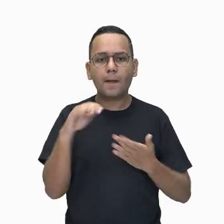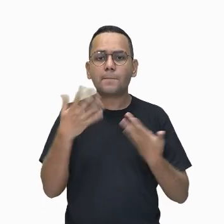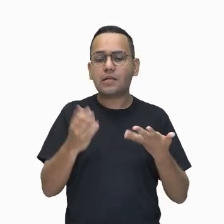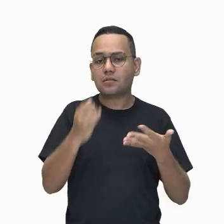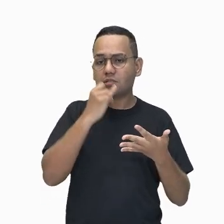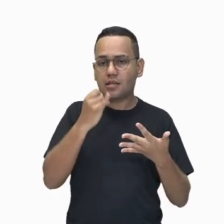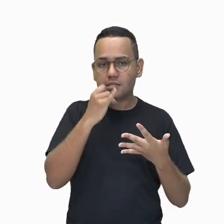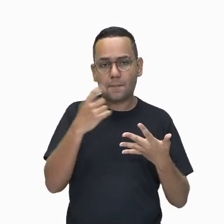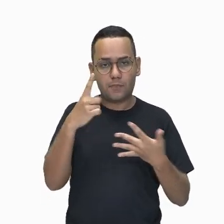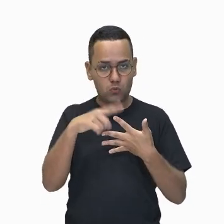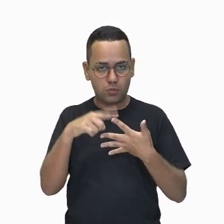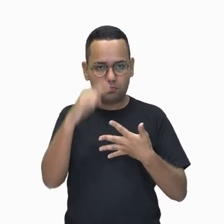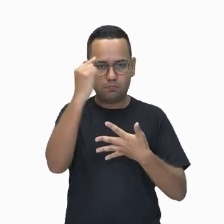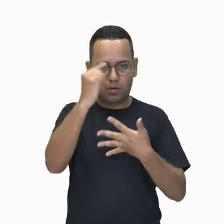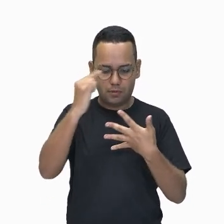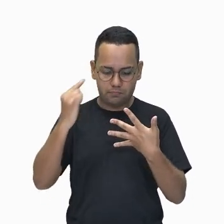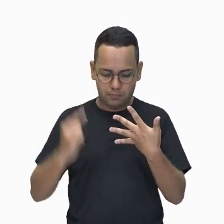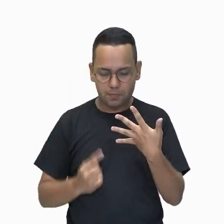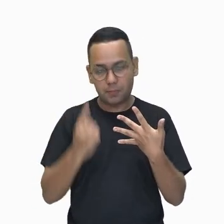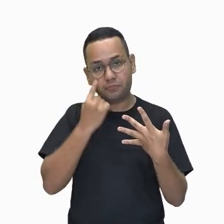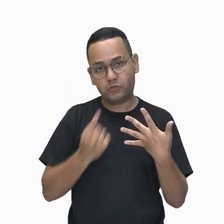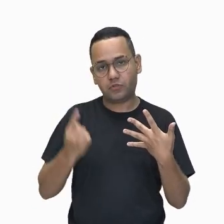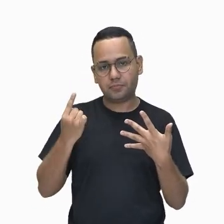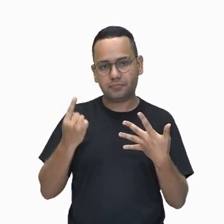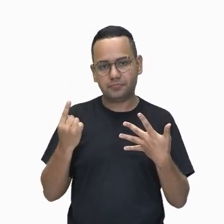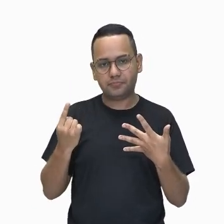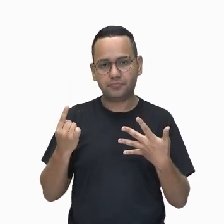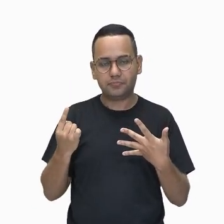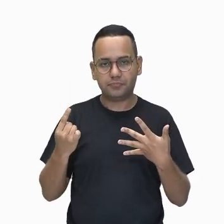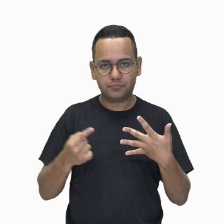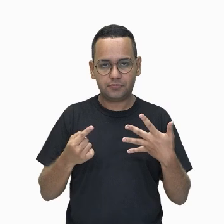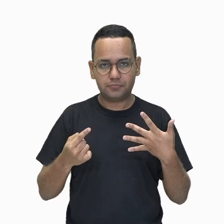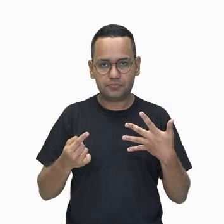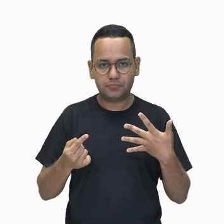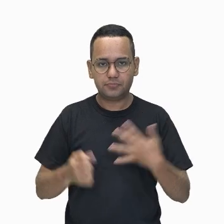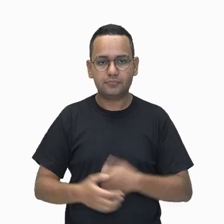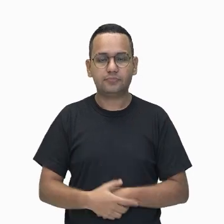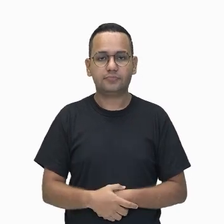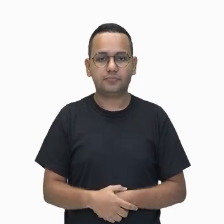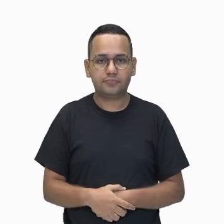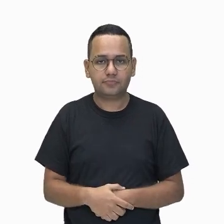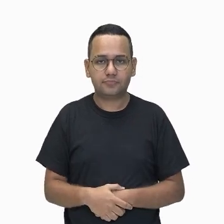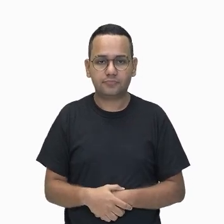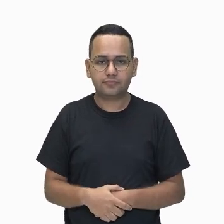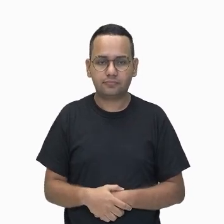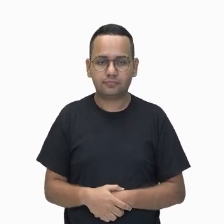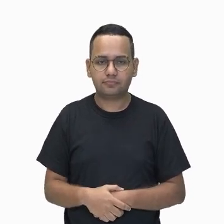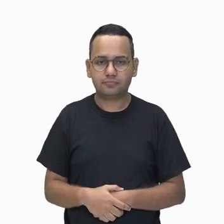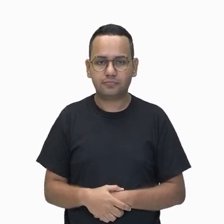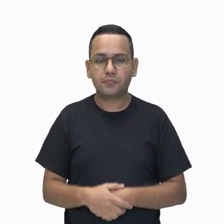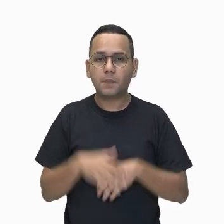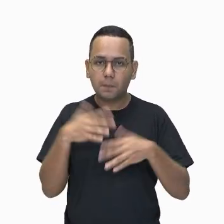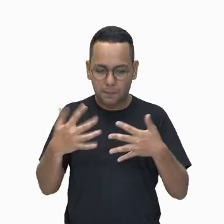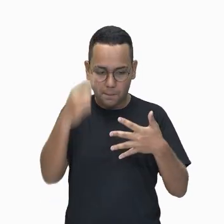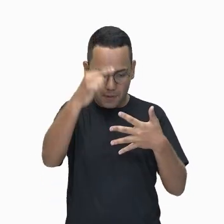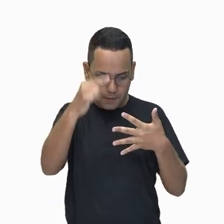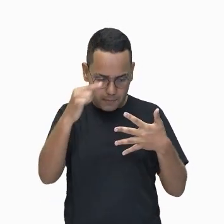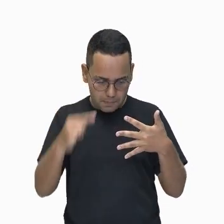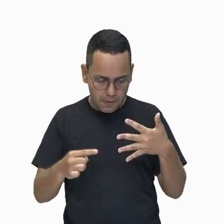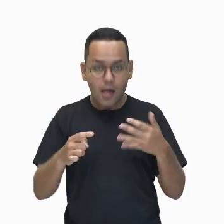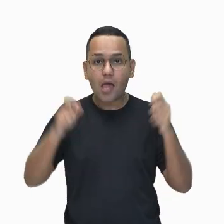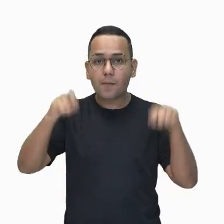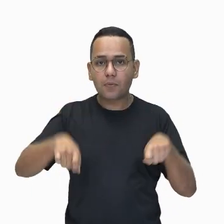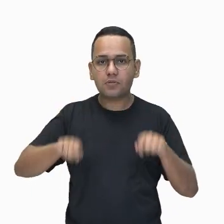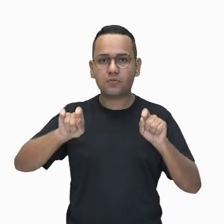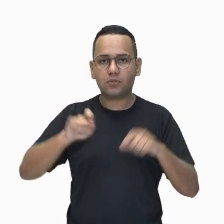Pilates, a ginástica holística, a eutonia, o Tai Chi Chuan e a dança. Essas ginásticas permitem que nós